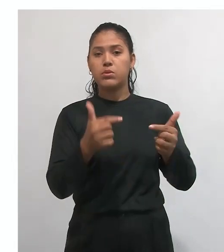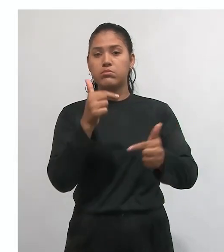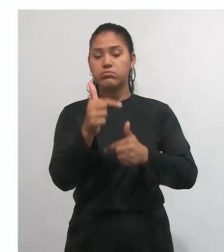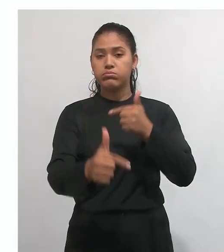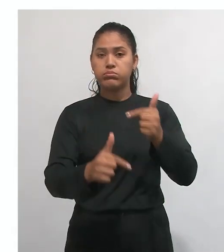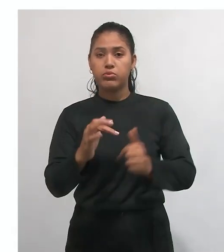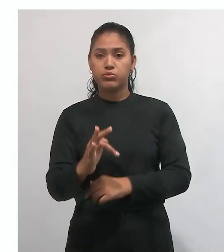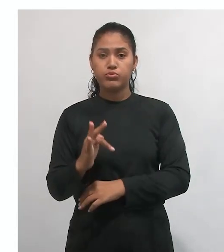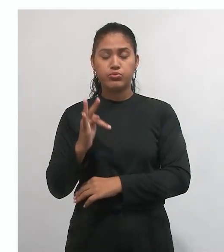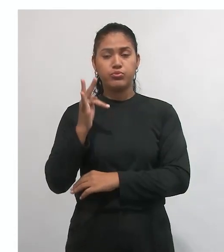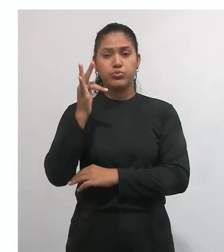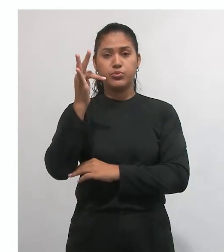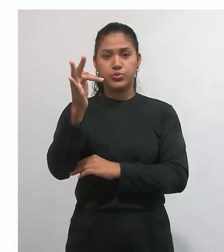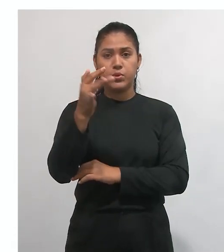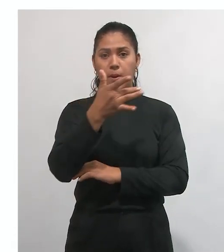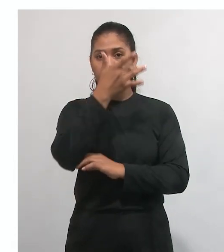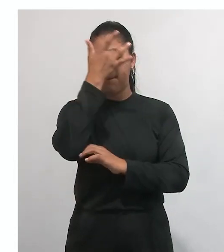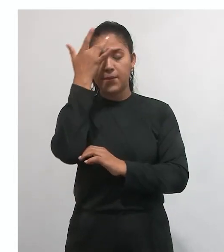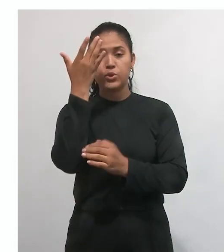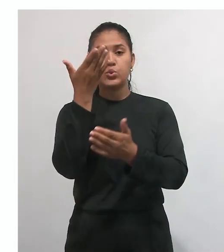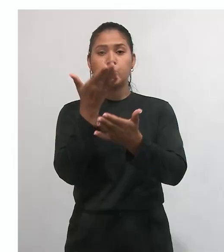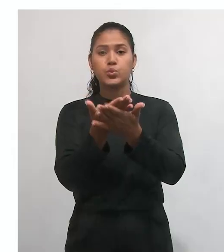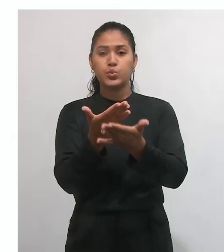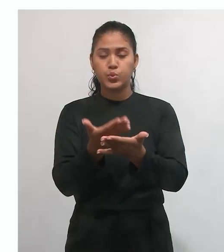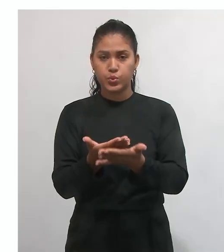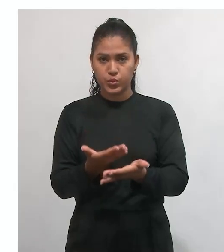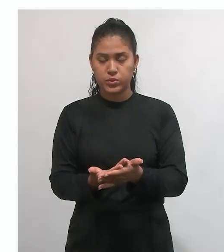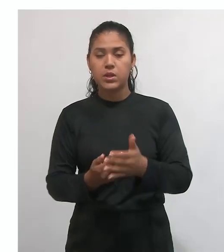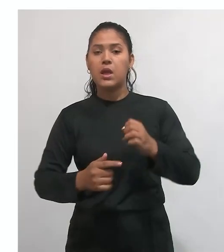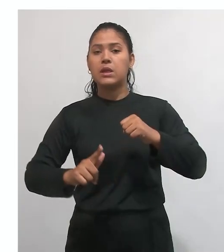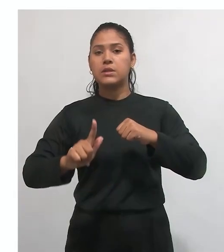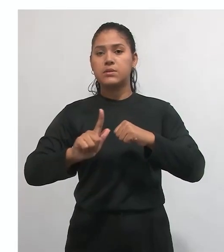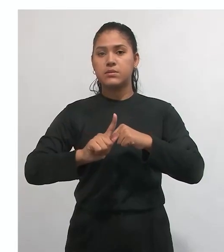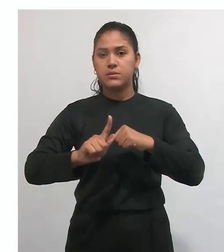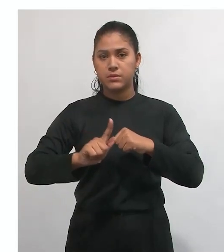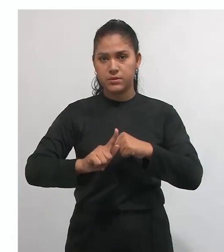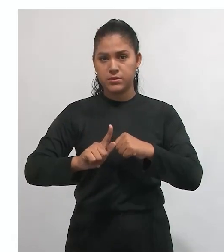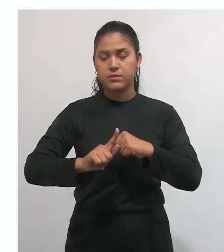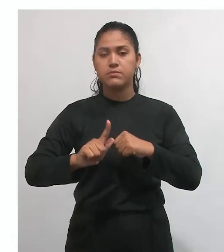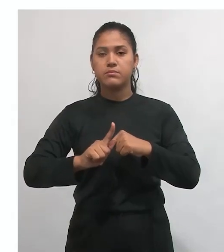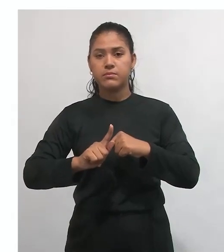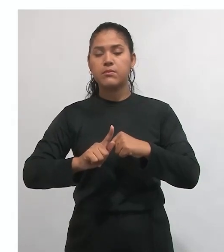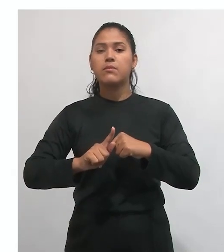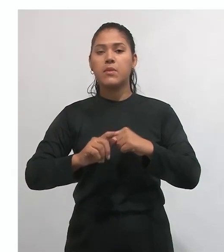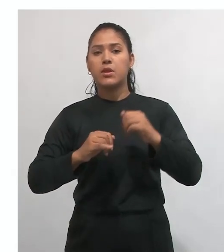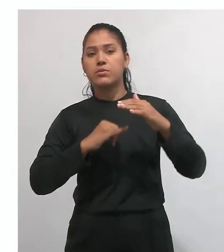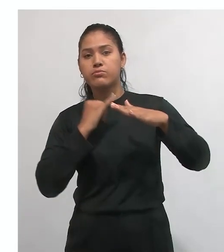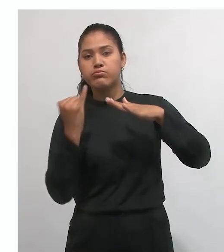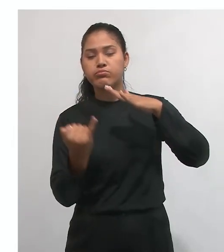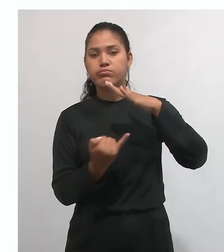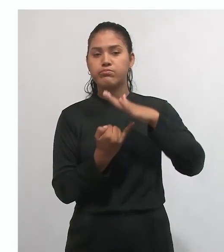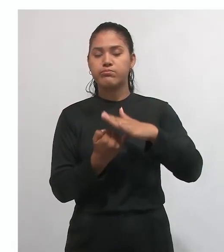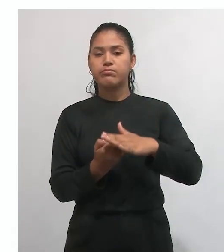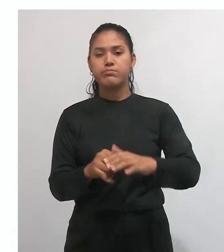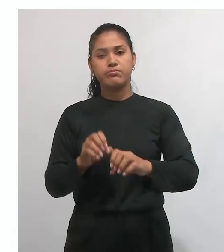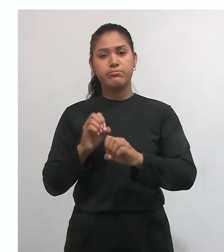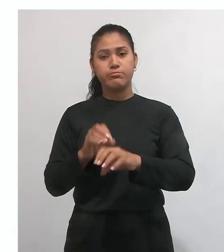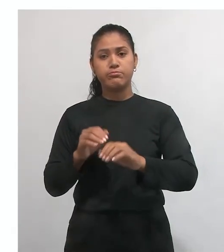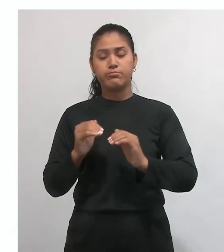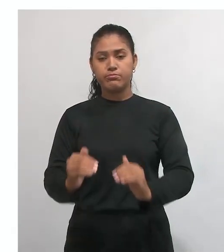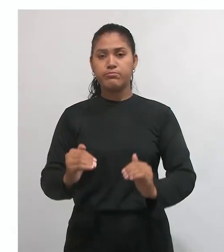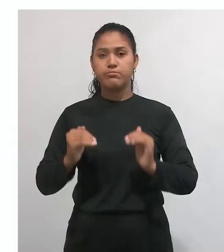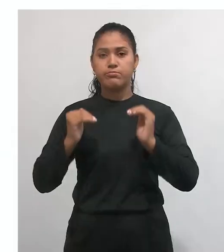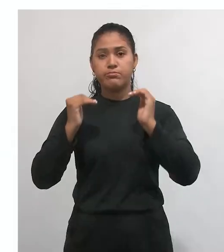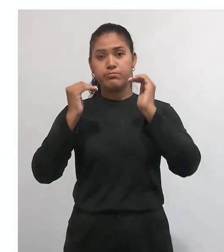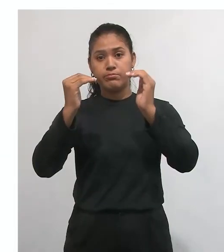para o trabalho produtivo de educandos que estejam frequentando o ensino regular, instituições de educação